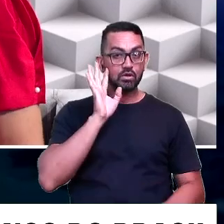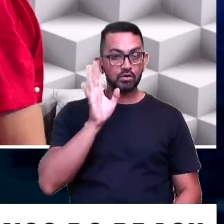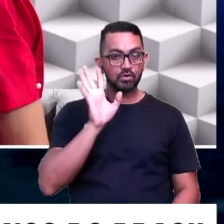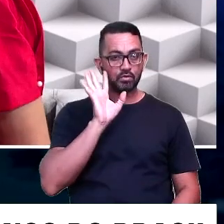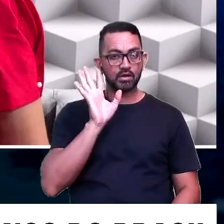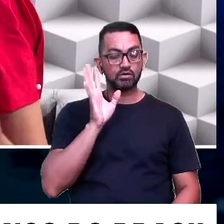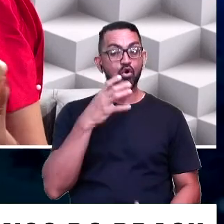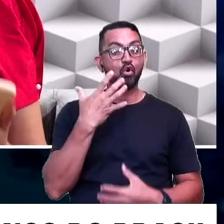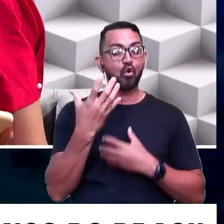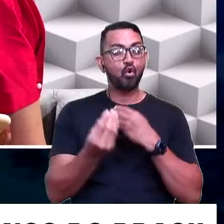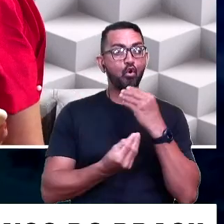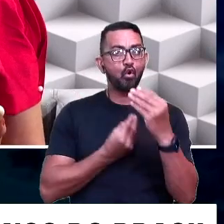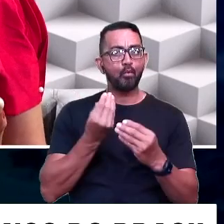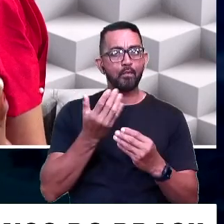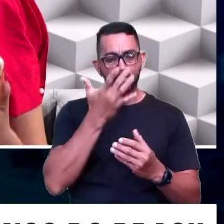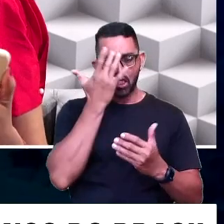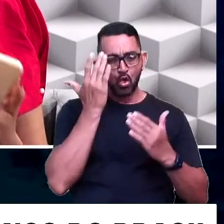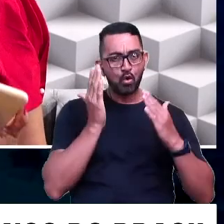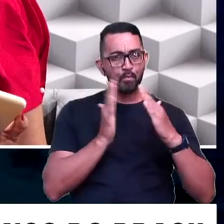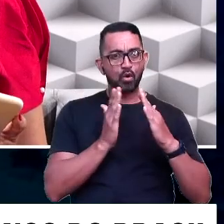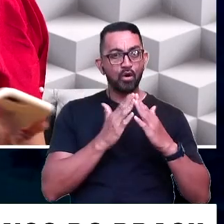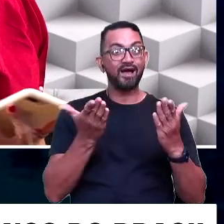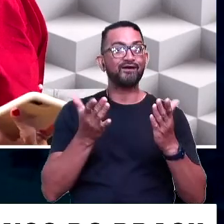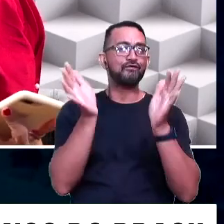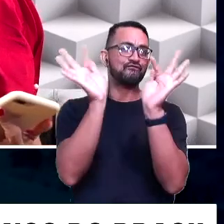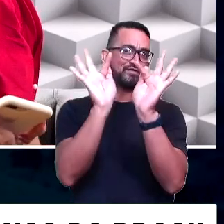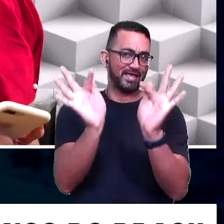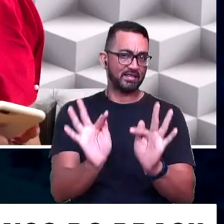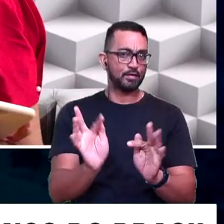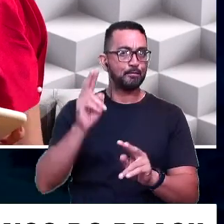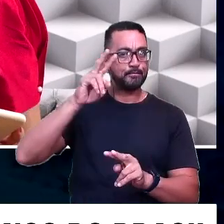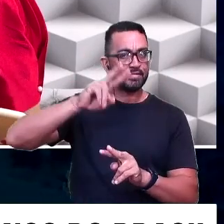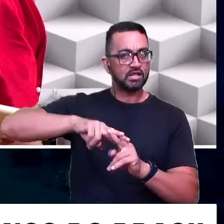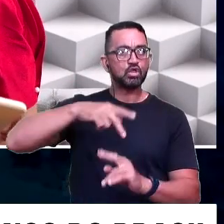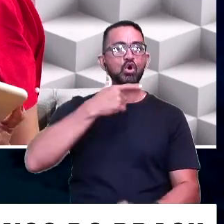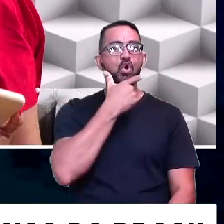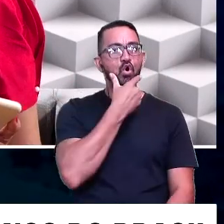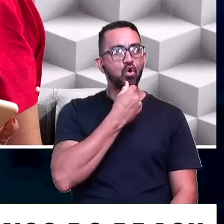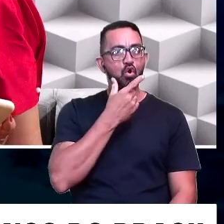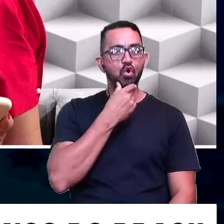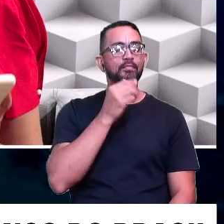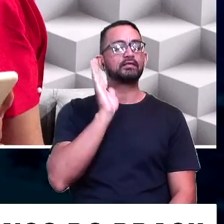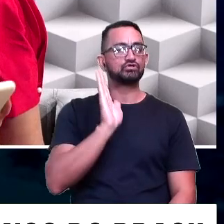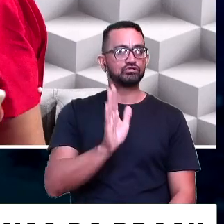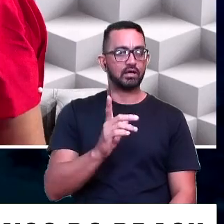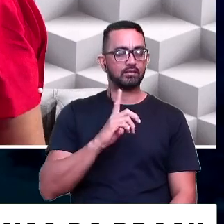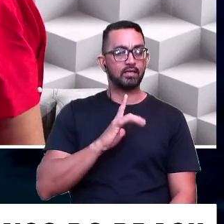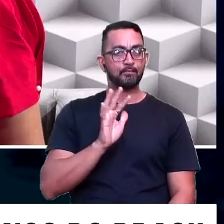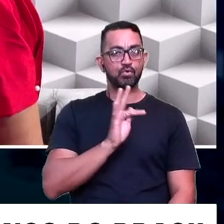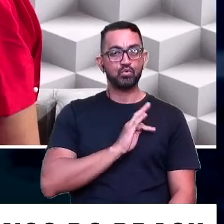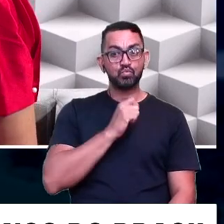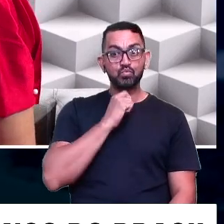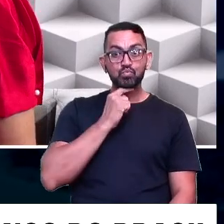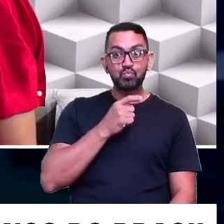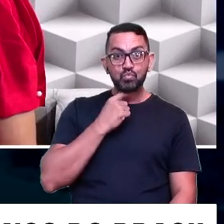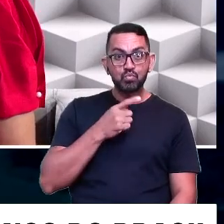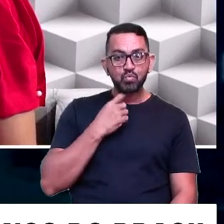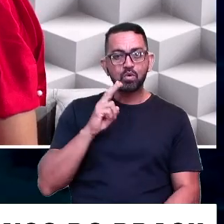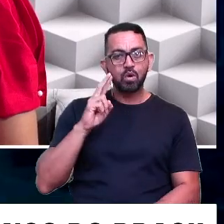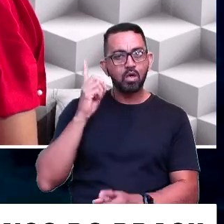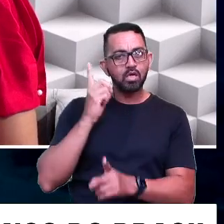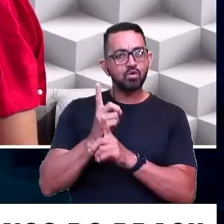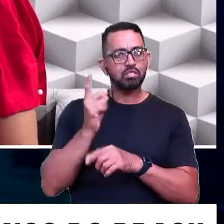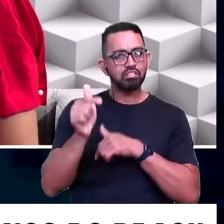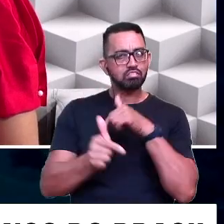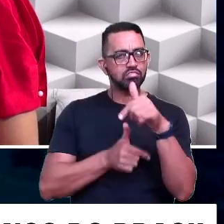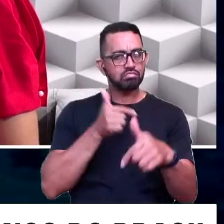Mônica? Imagina só o transtorno desses moradores e agora felizes, né, com a prisão desse homem que, sem dúvida nenhuma, se a polícia não tivesse